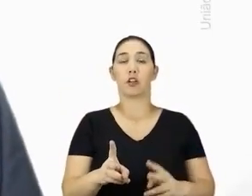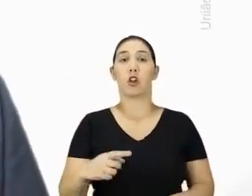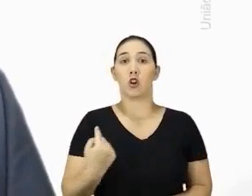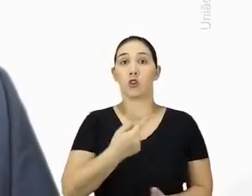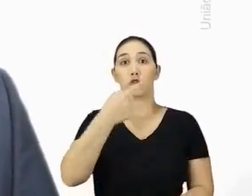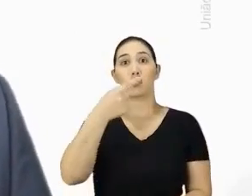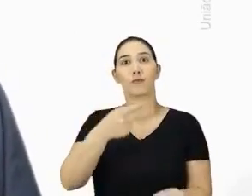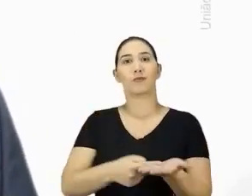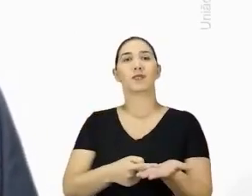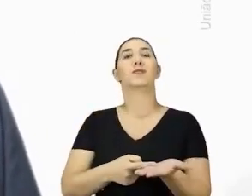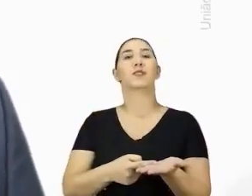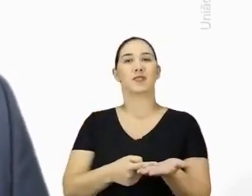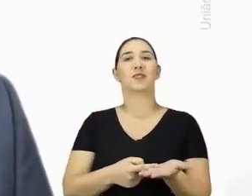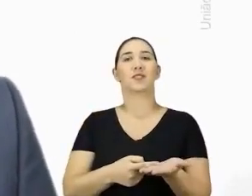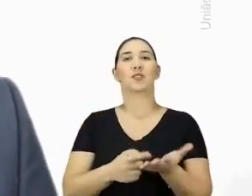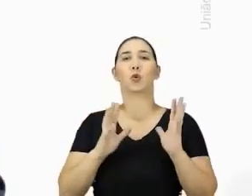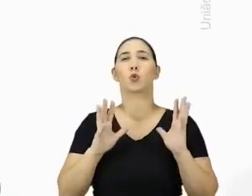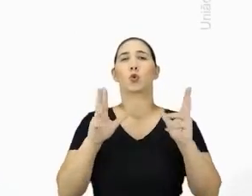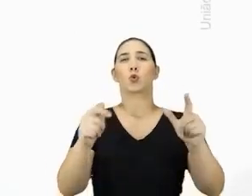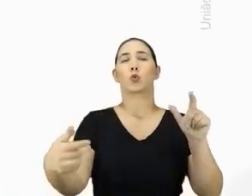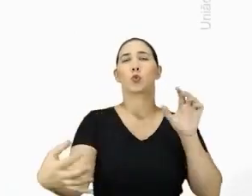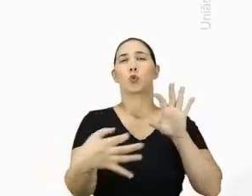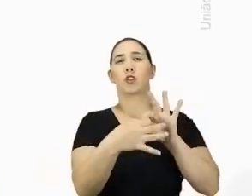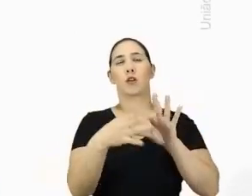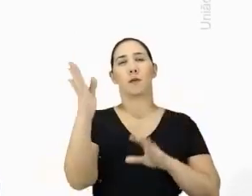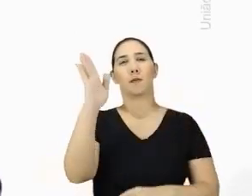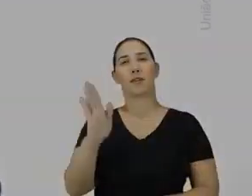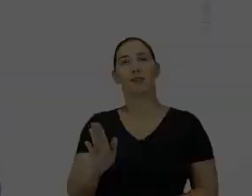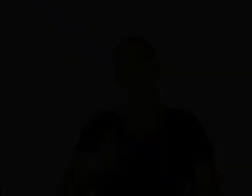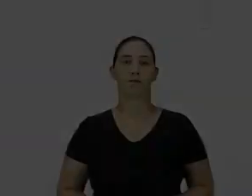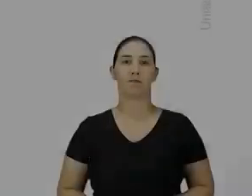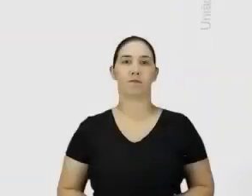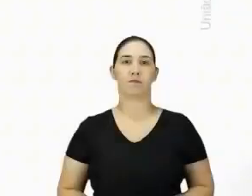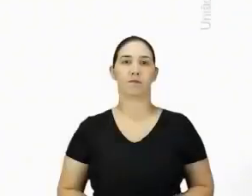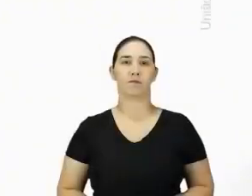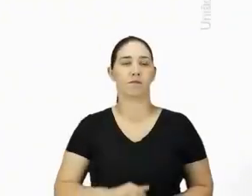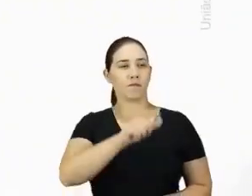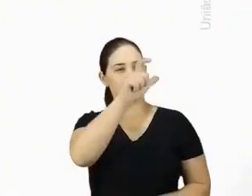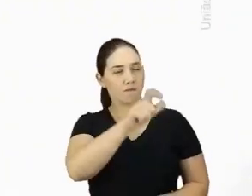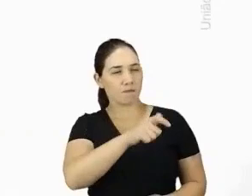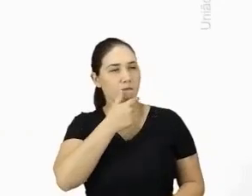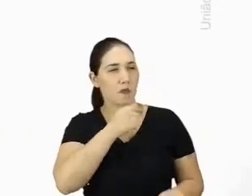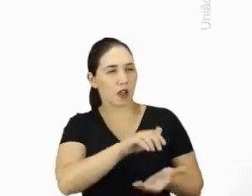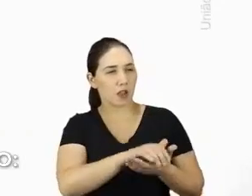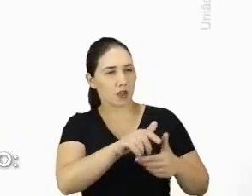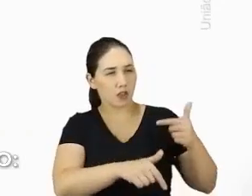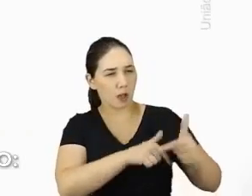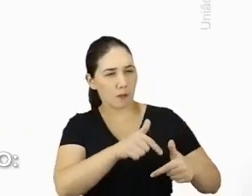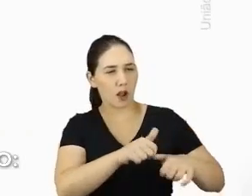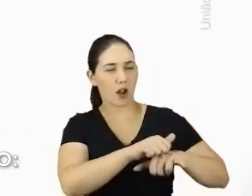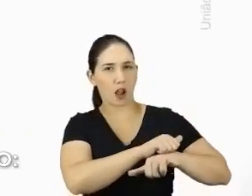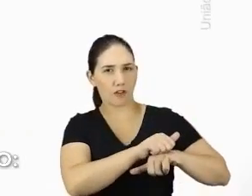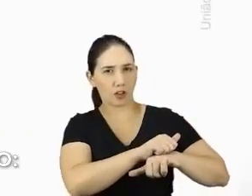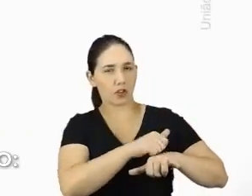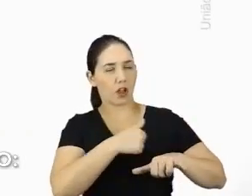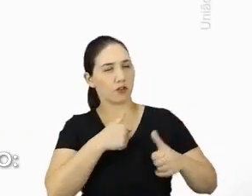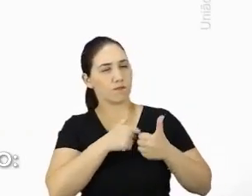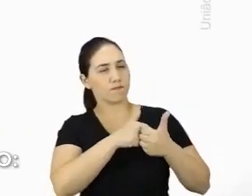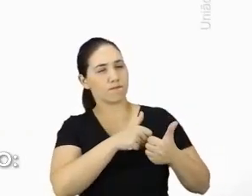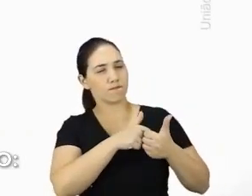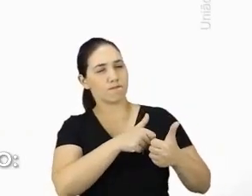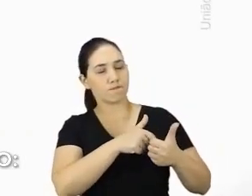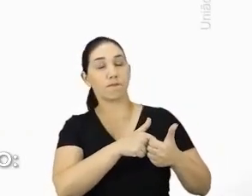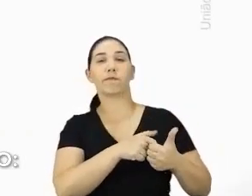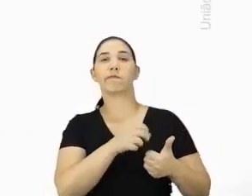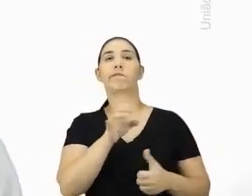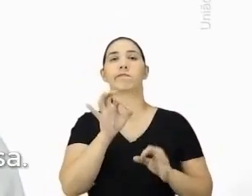Este compromisso precisa ser de todos. Uma verdadeira união pelo Brasil. Eu acompanhei de perto o trabalho do meu marido na Lava